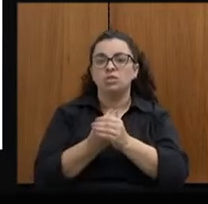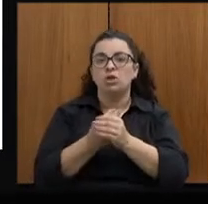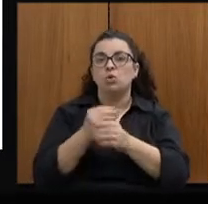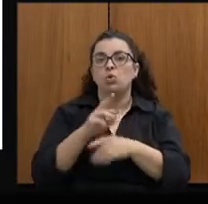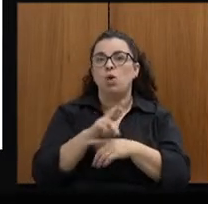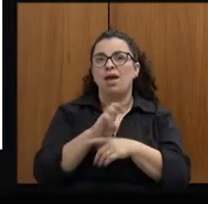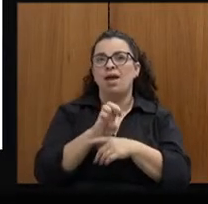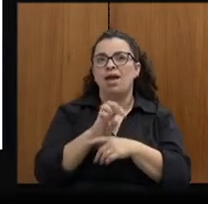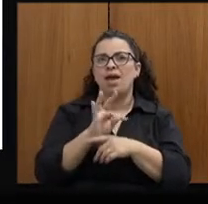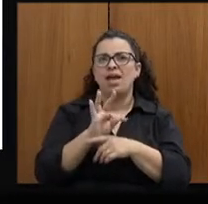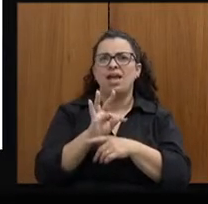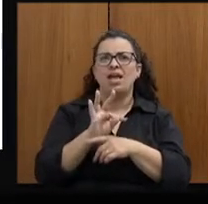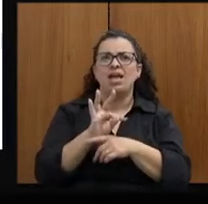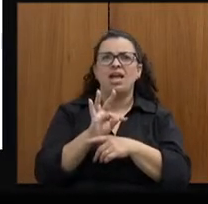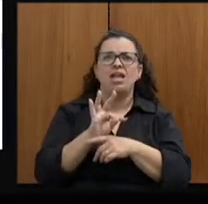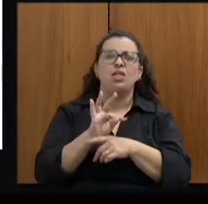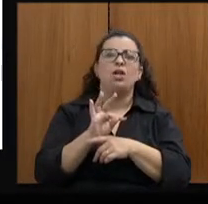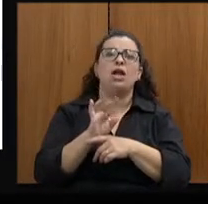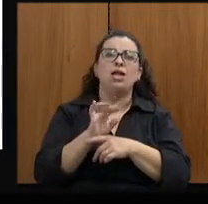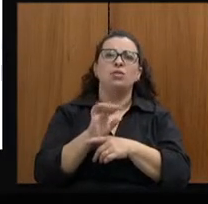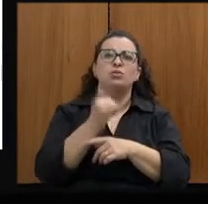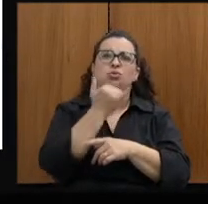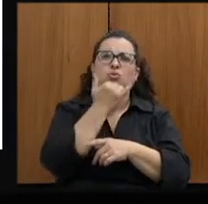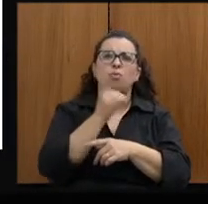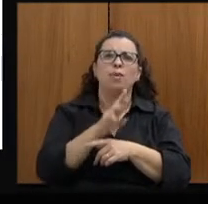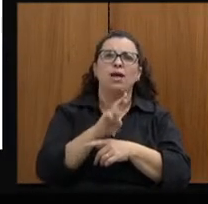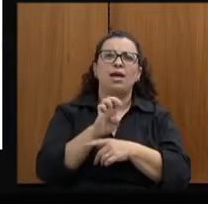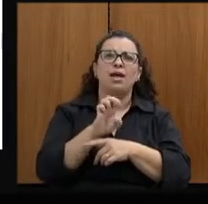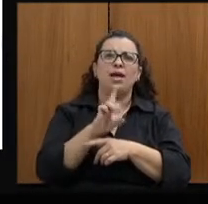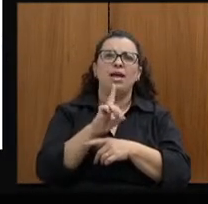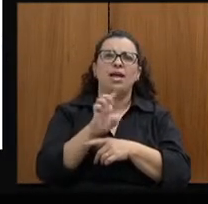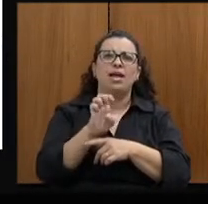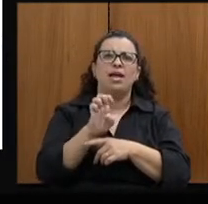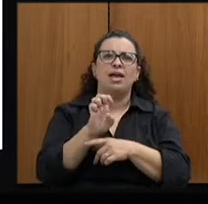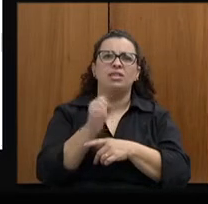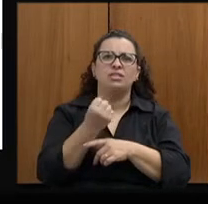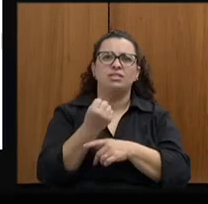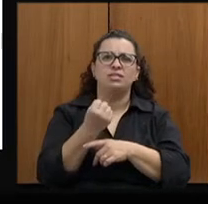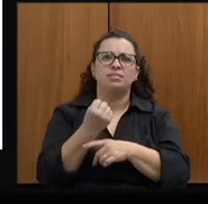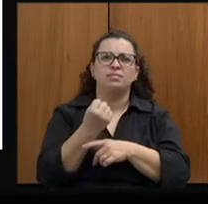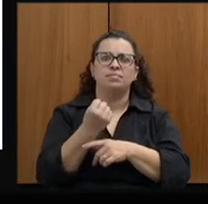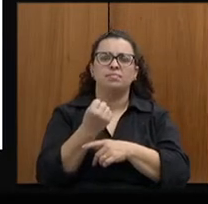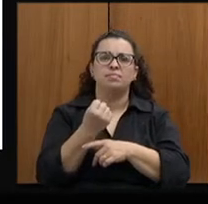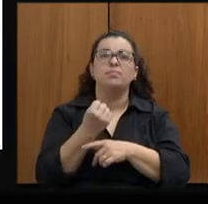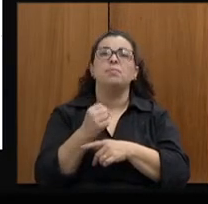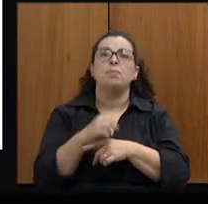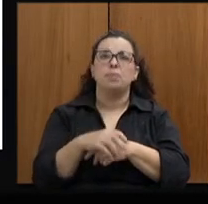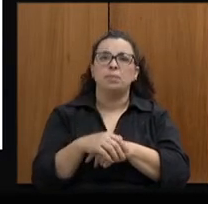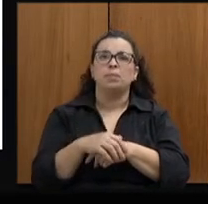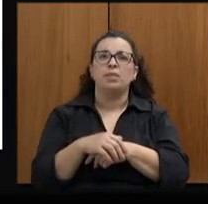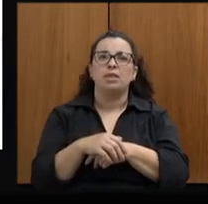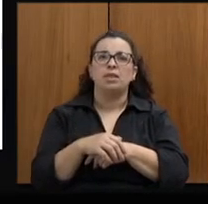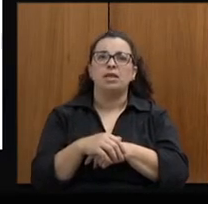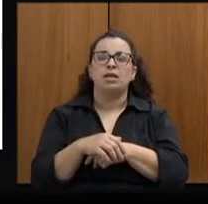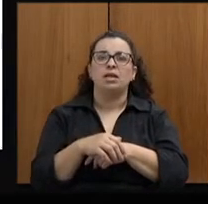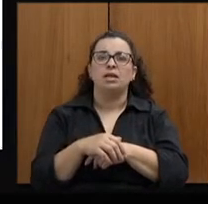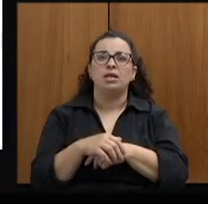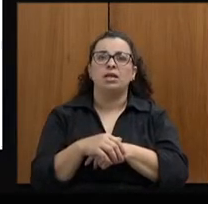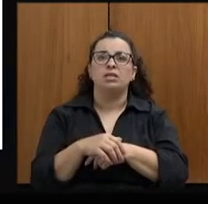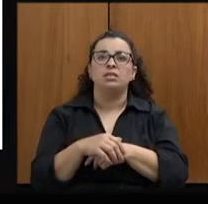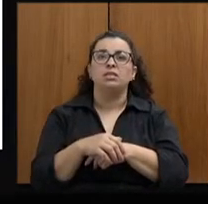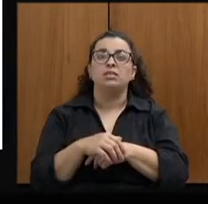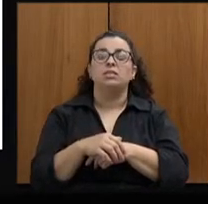Também a comissão foi criada, a Comissão Estadual de Políticas de Enfrentamento às Violações Relativas à Orientação Sexual e Identidade de